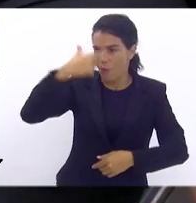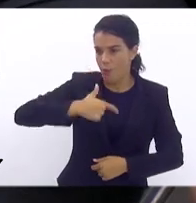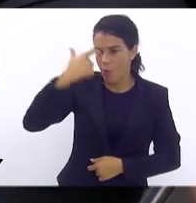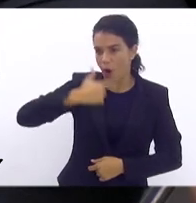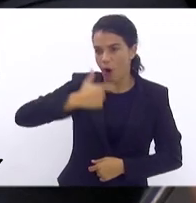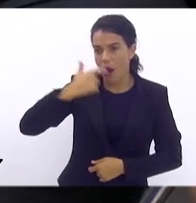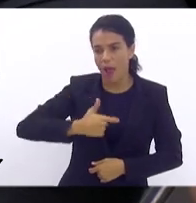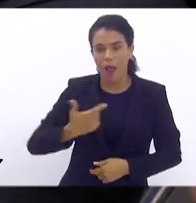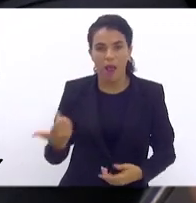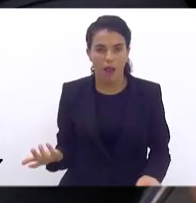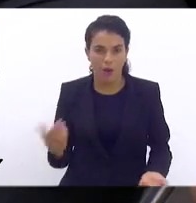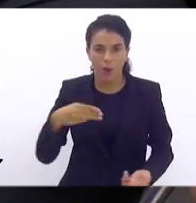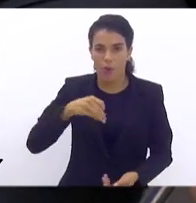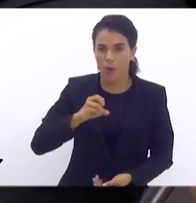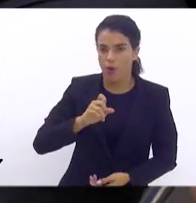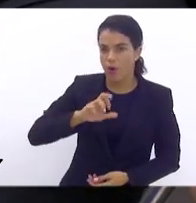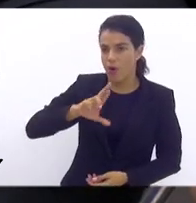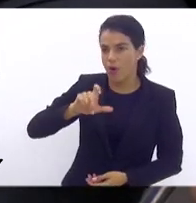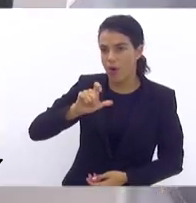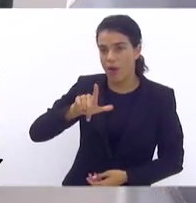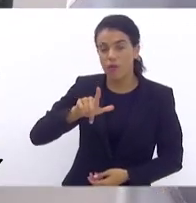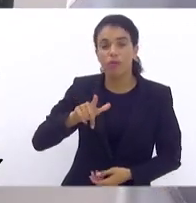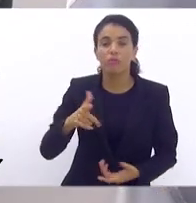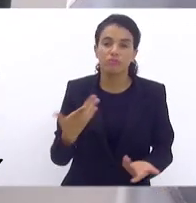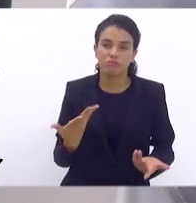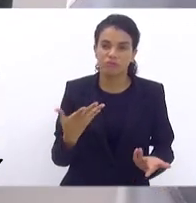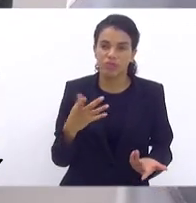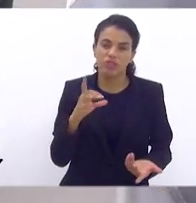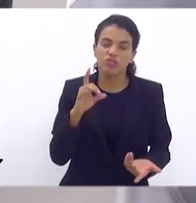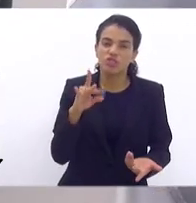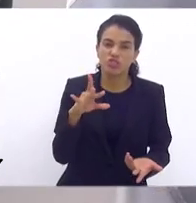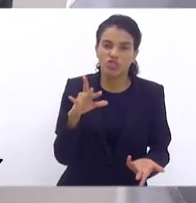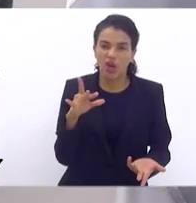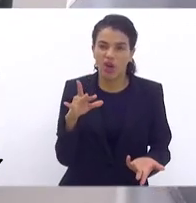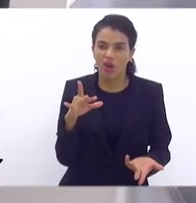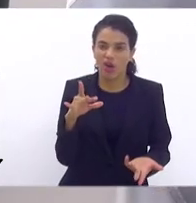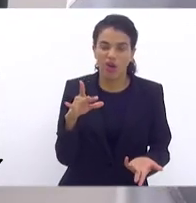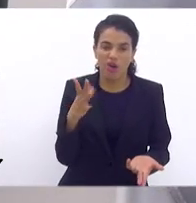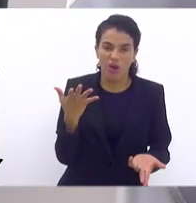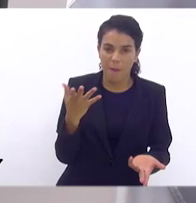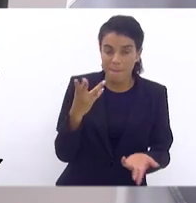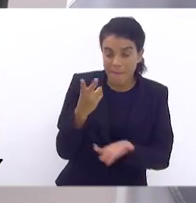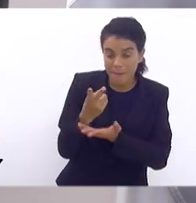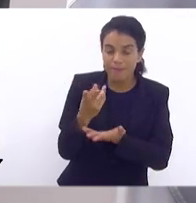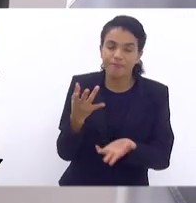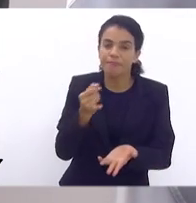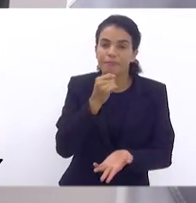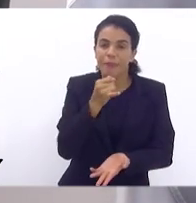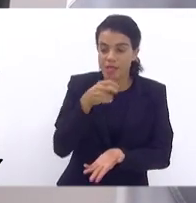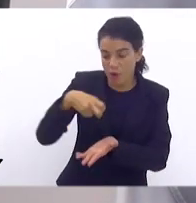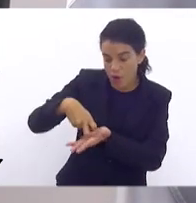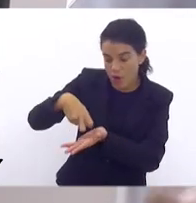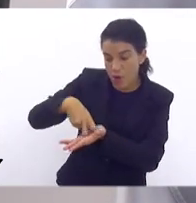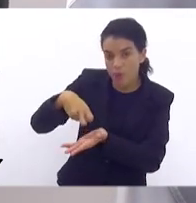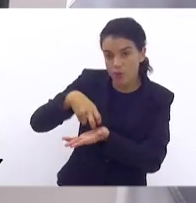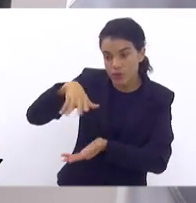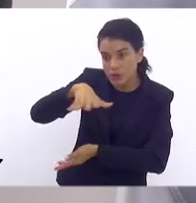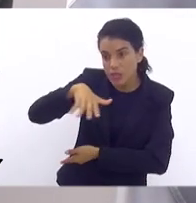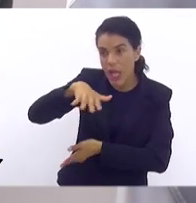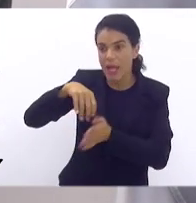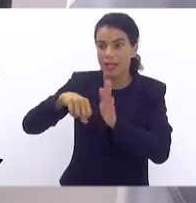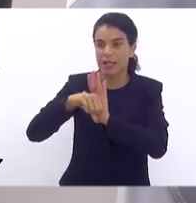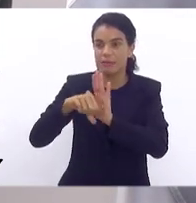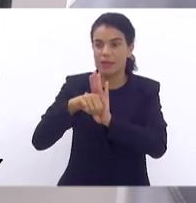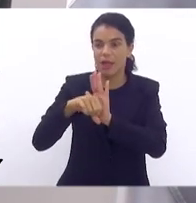ser esquecido com apenas a com apenas não ainda que se tem a punição no âmbito criminal